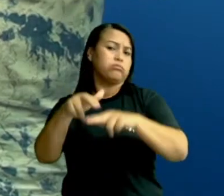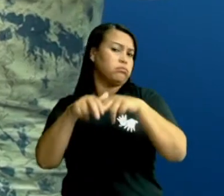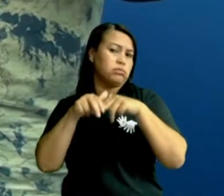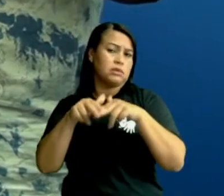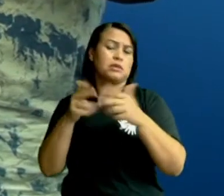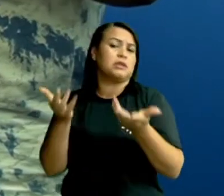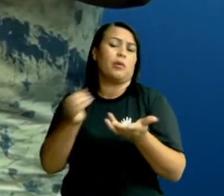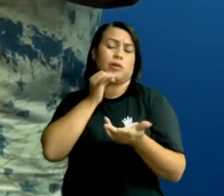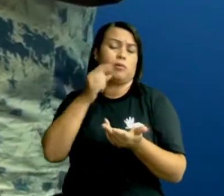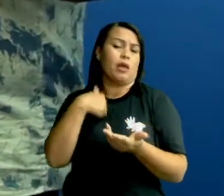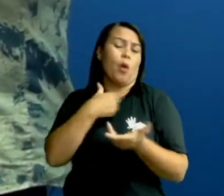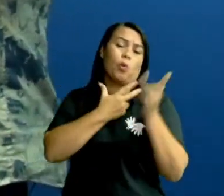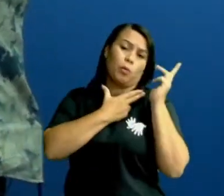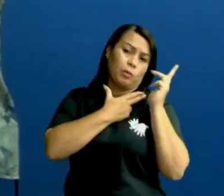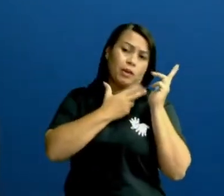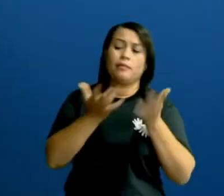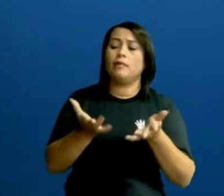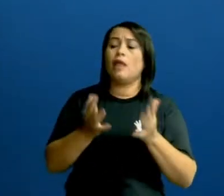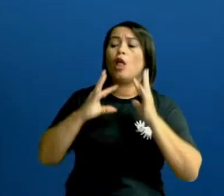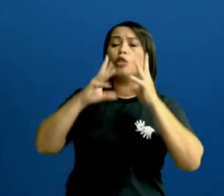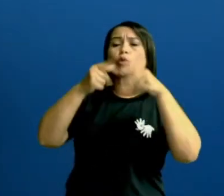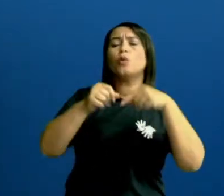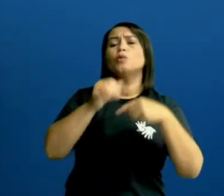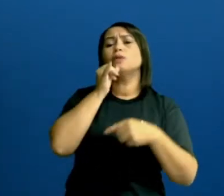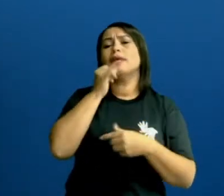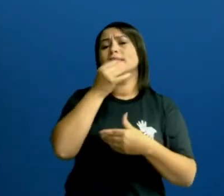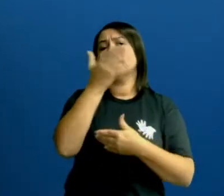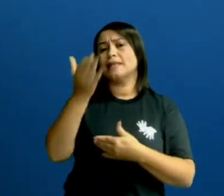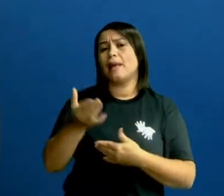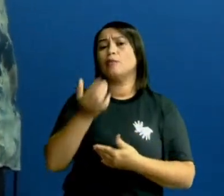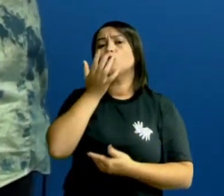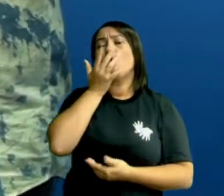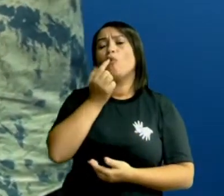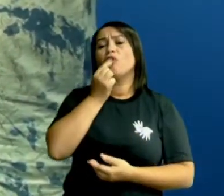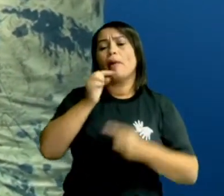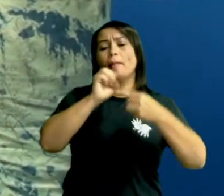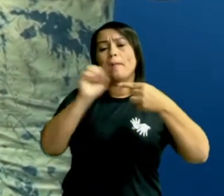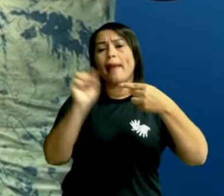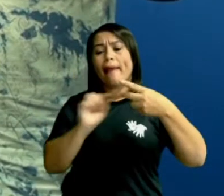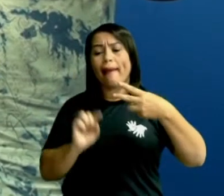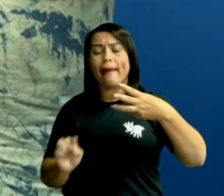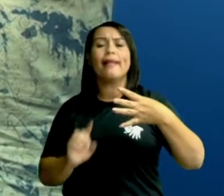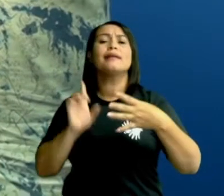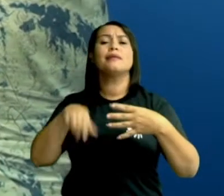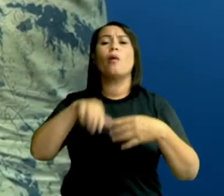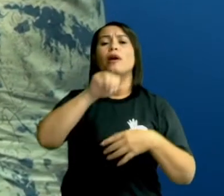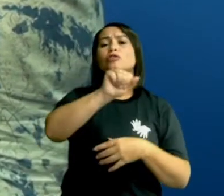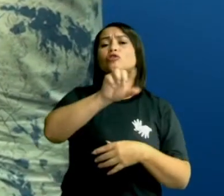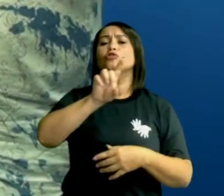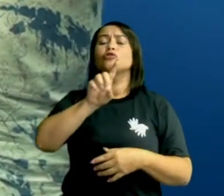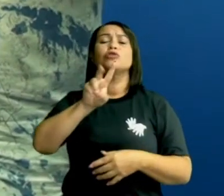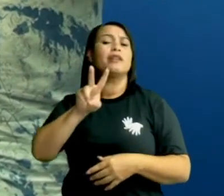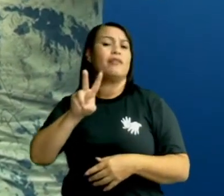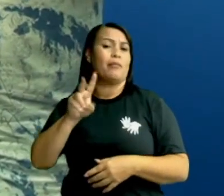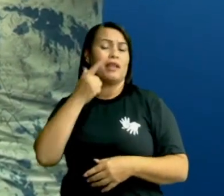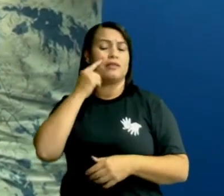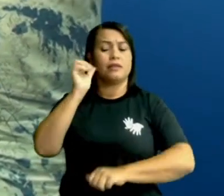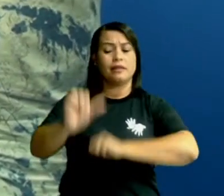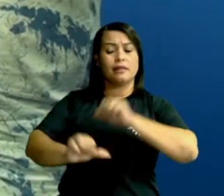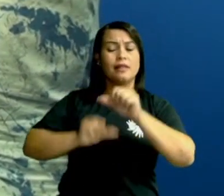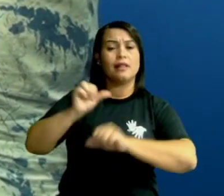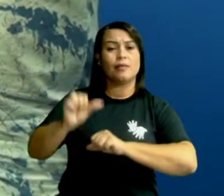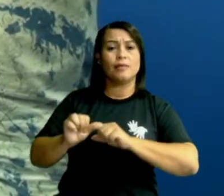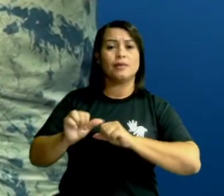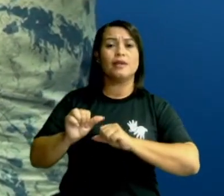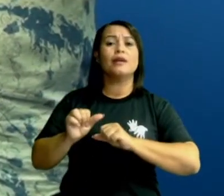pela qual eu dormi. Todos esses exemplos que estão marcados de vermelho são adjuntos adverbiais, que estão modificando